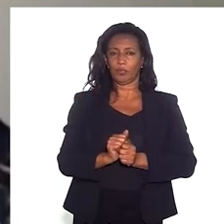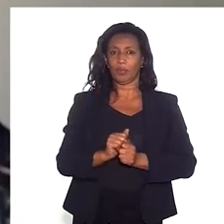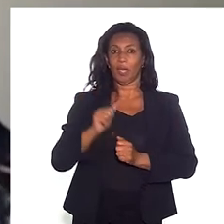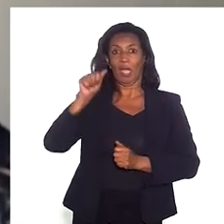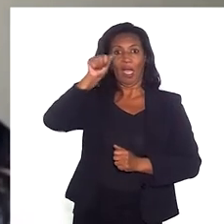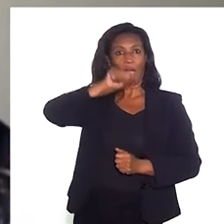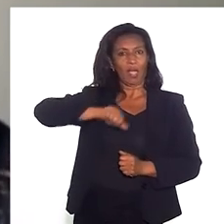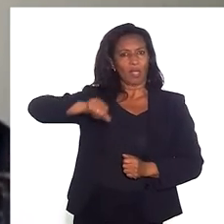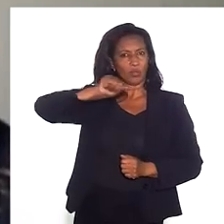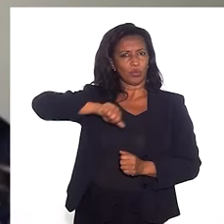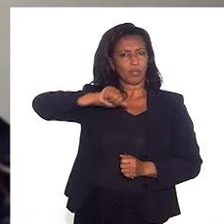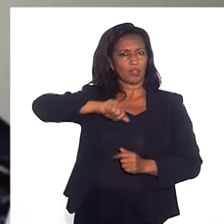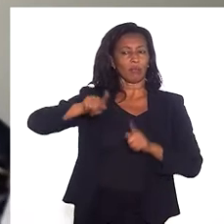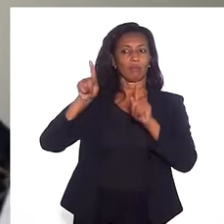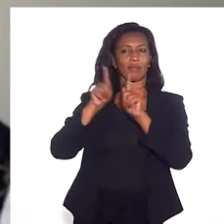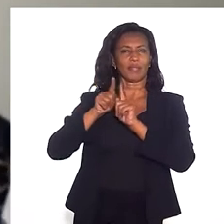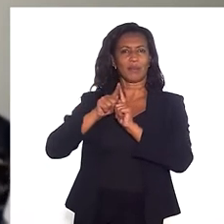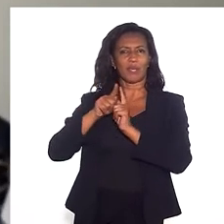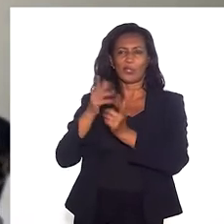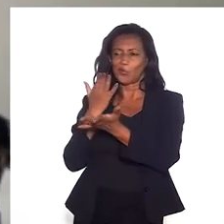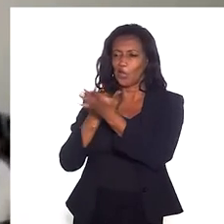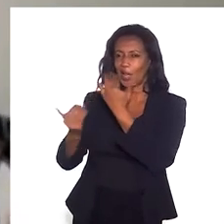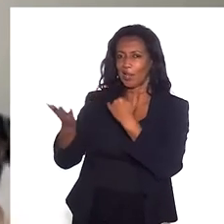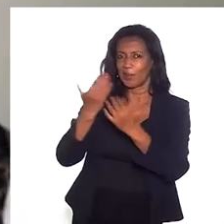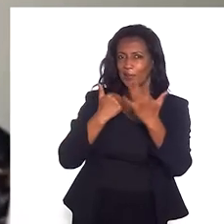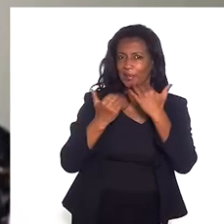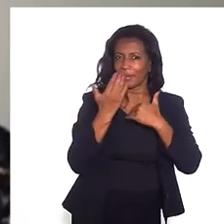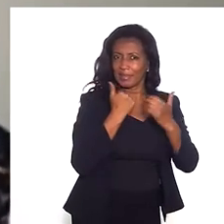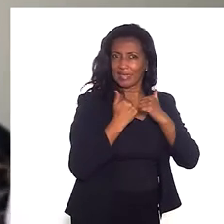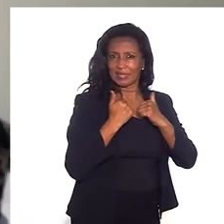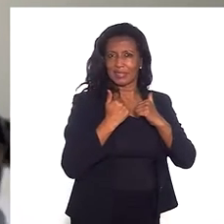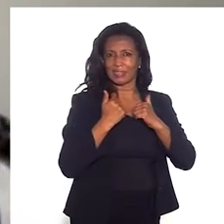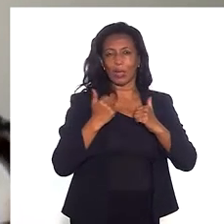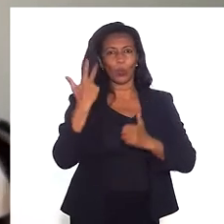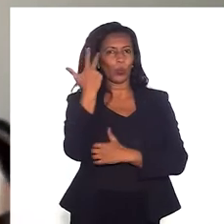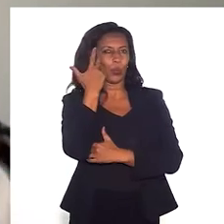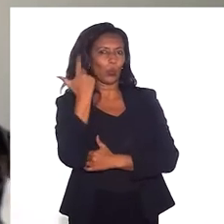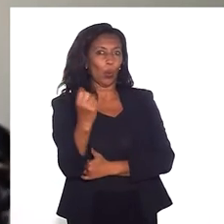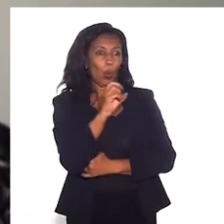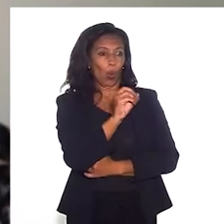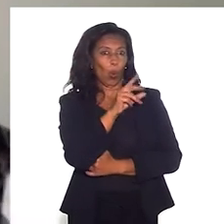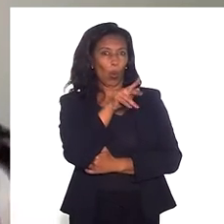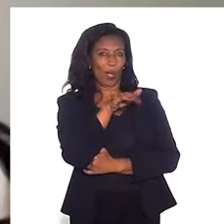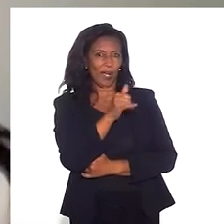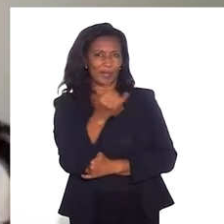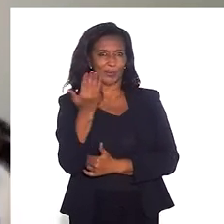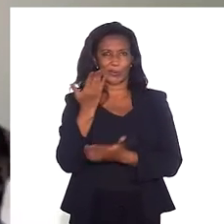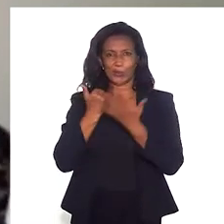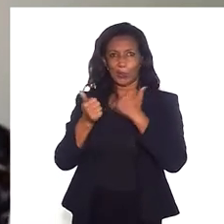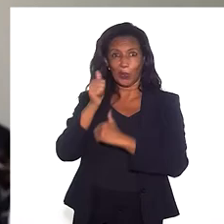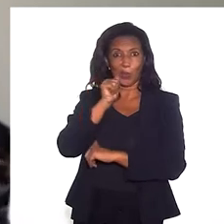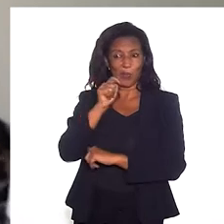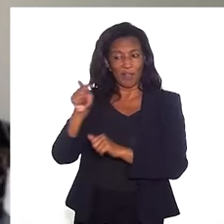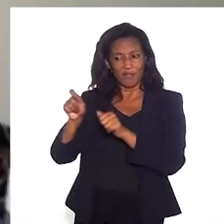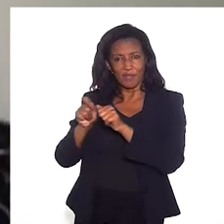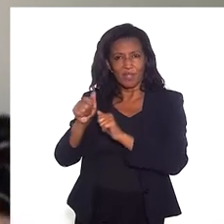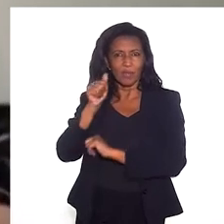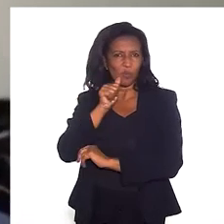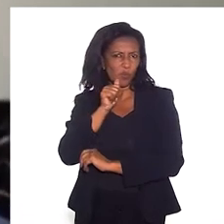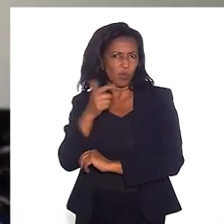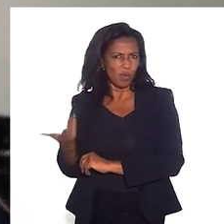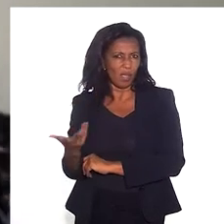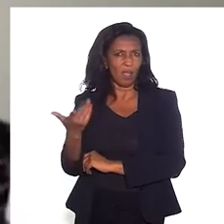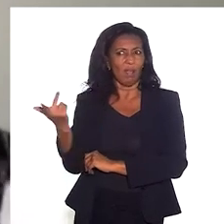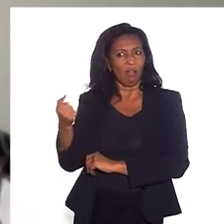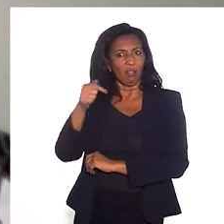A associação, por exemplo, da produção de alimentação orgânica com mulheres, feitas por mulheres, beira quase